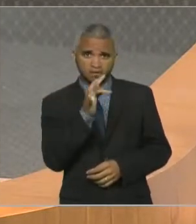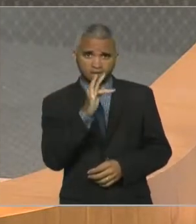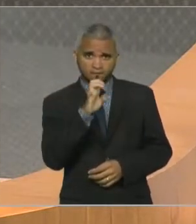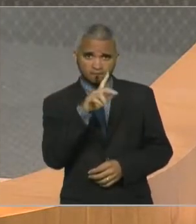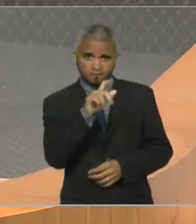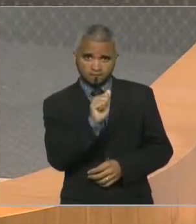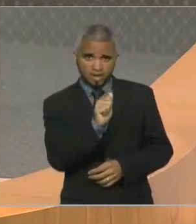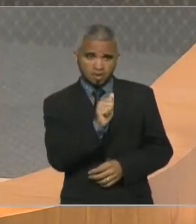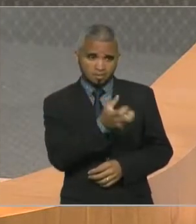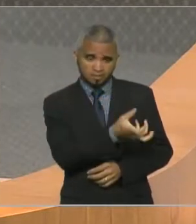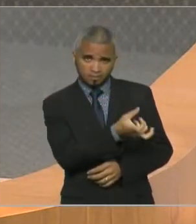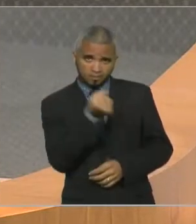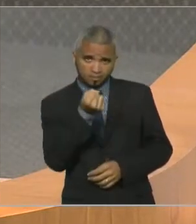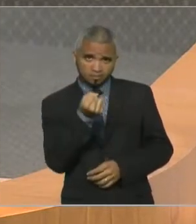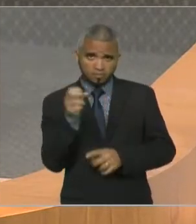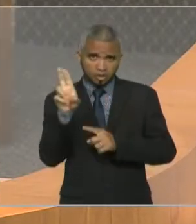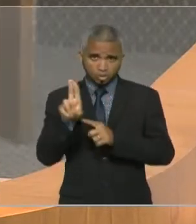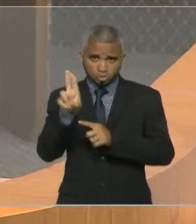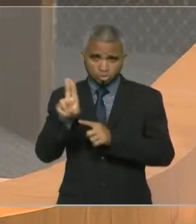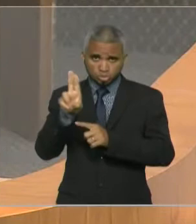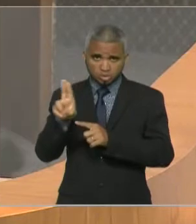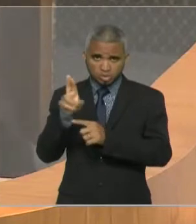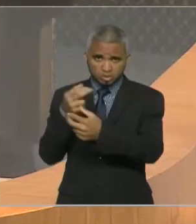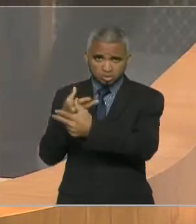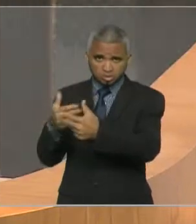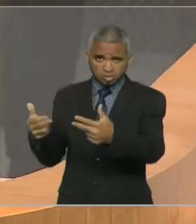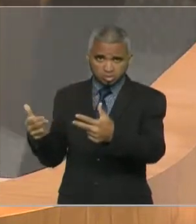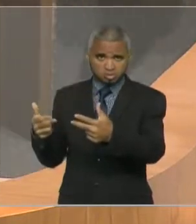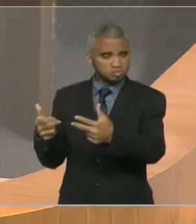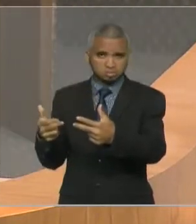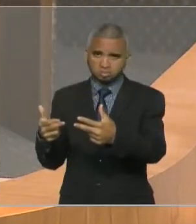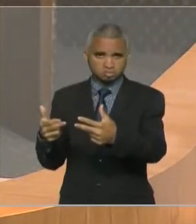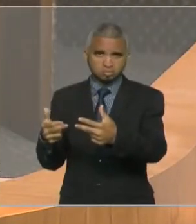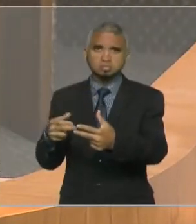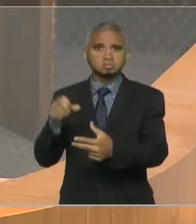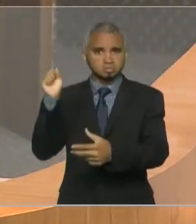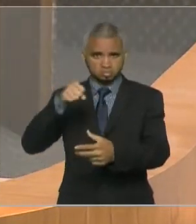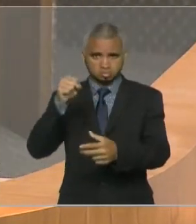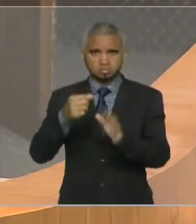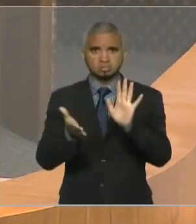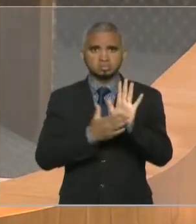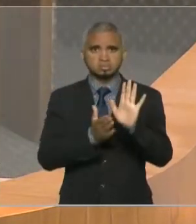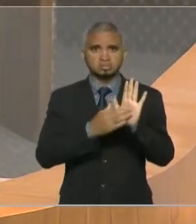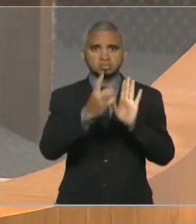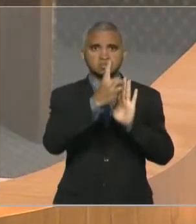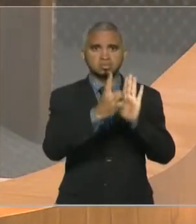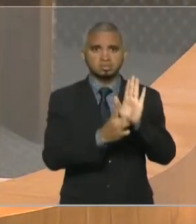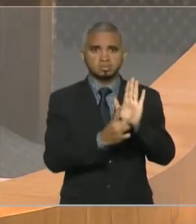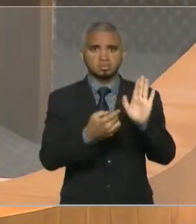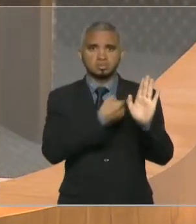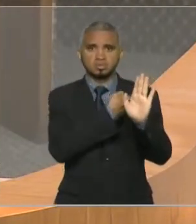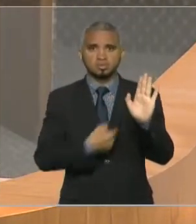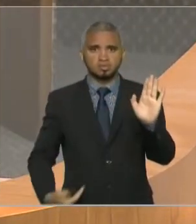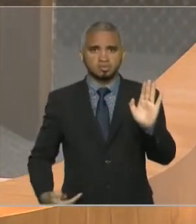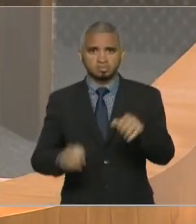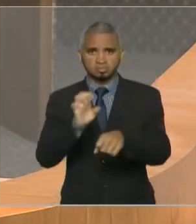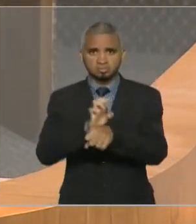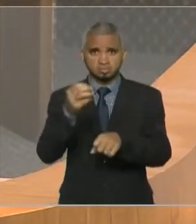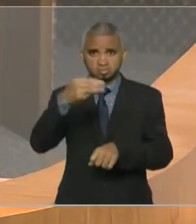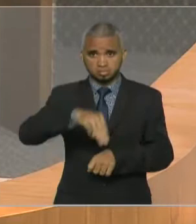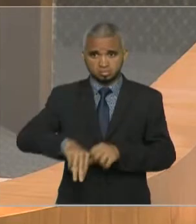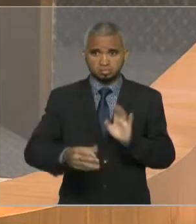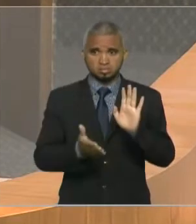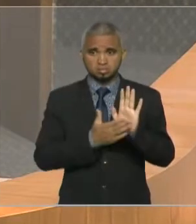recurso orçamentário no primeiro momento do FEPA, e está aqui, decreto assinado pelo governador do Estado, que